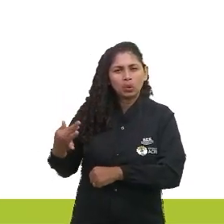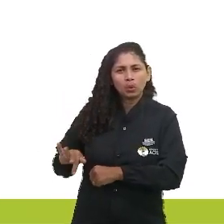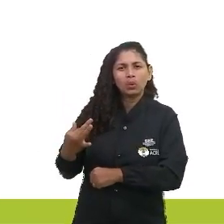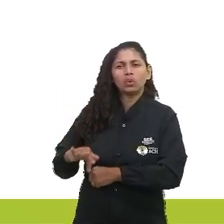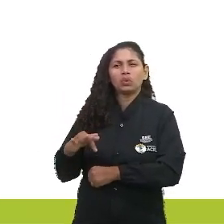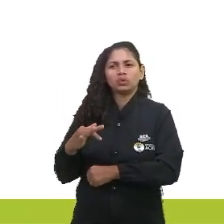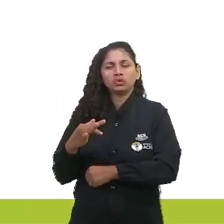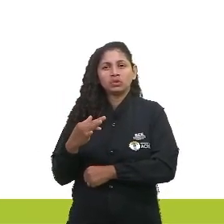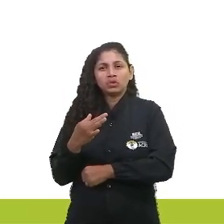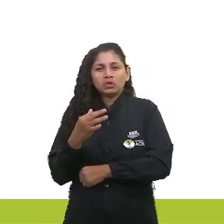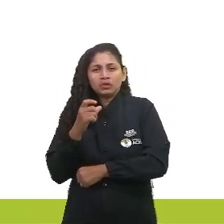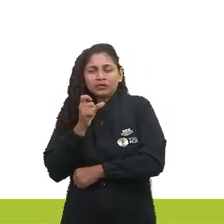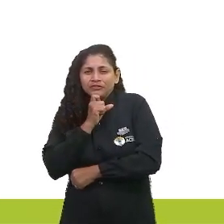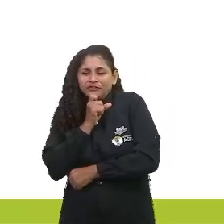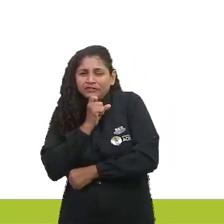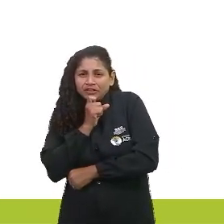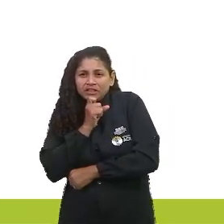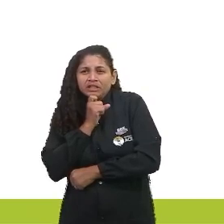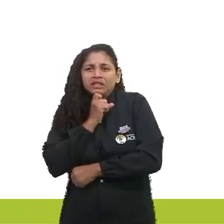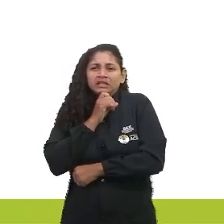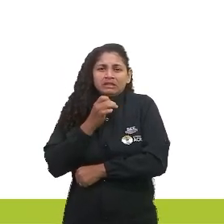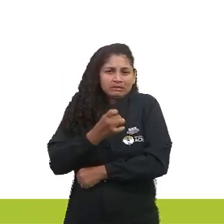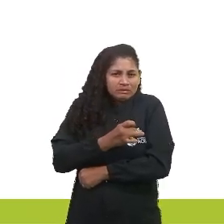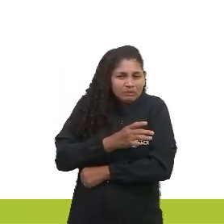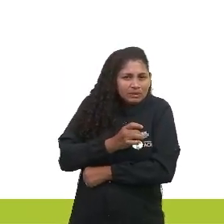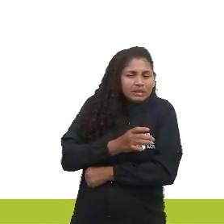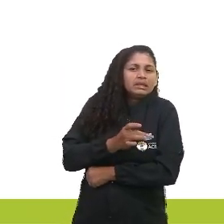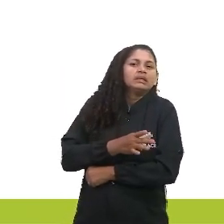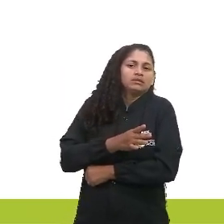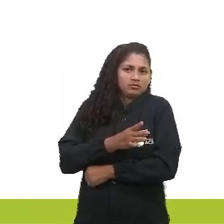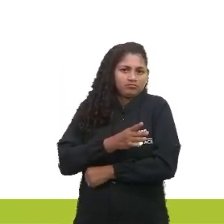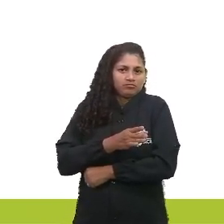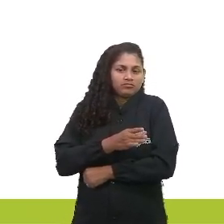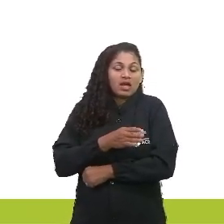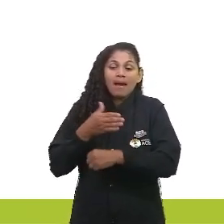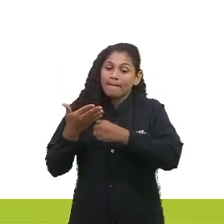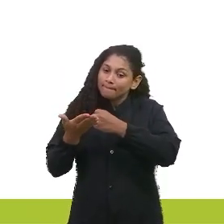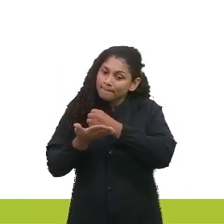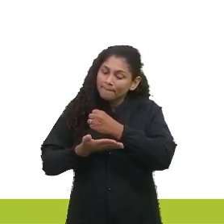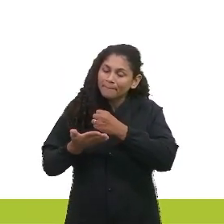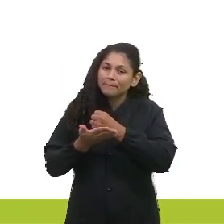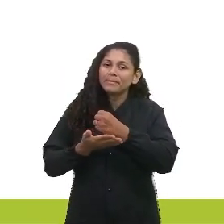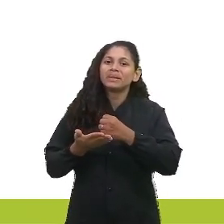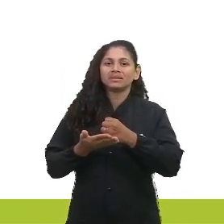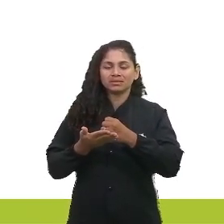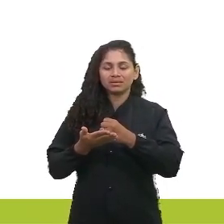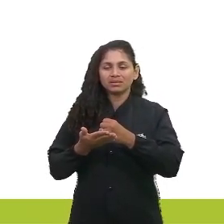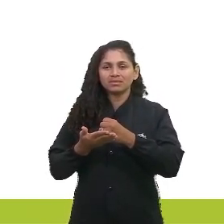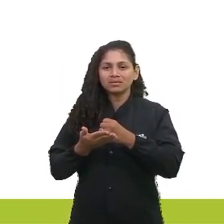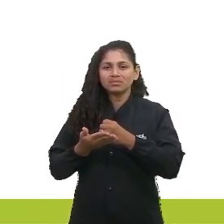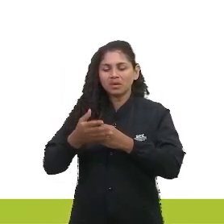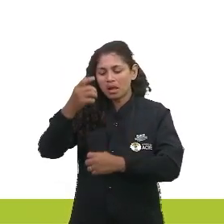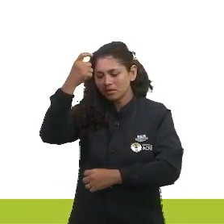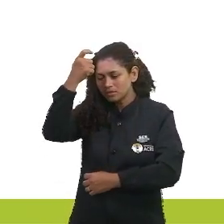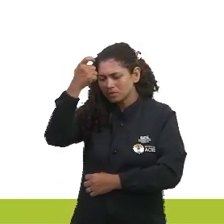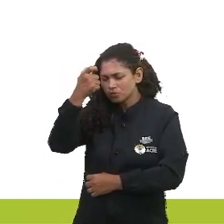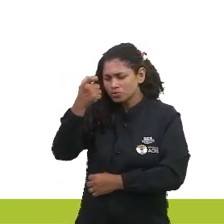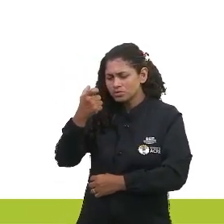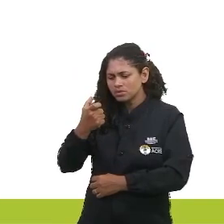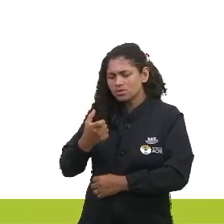de sentir fome, como critério mínimo para determinar se um ser é ou